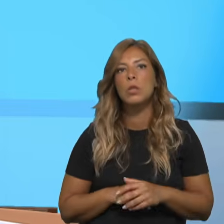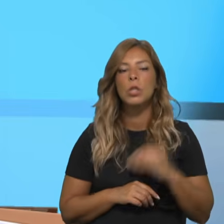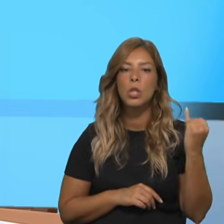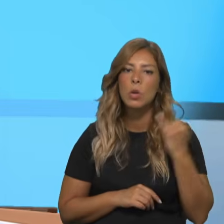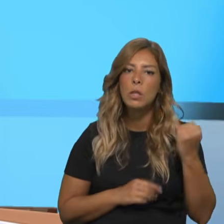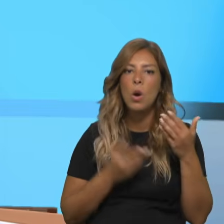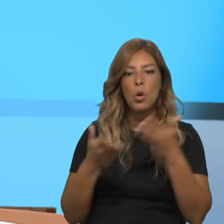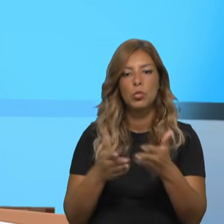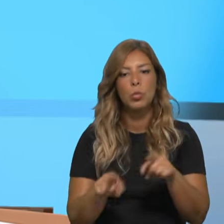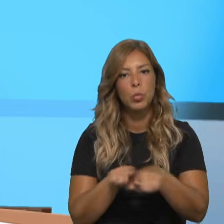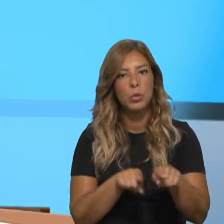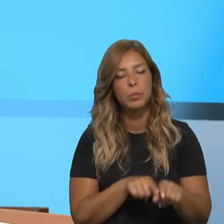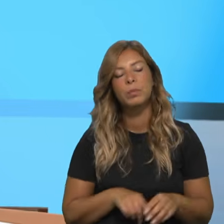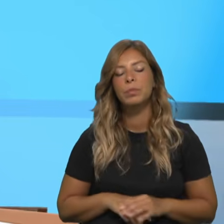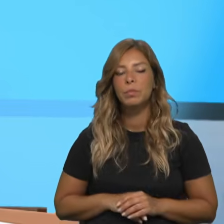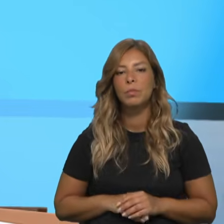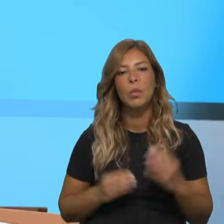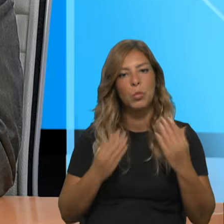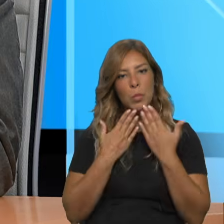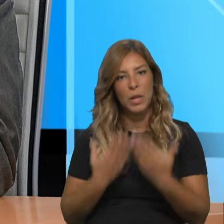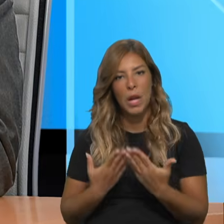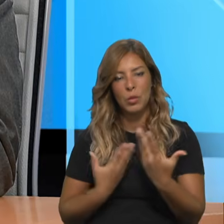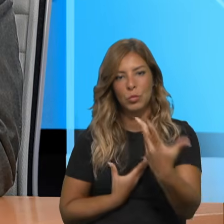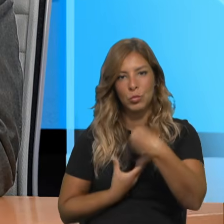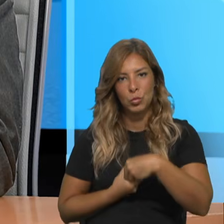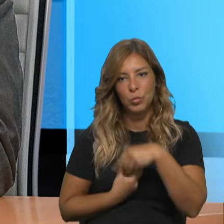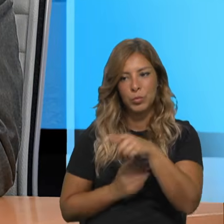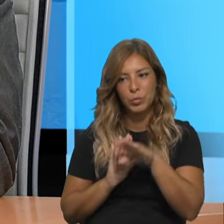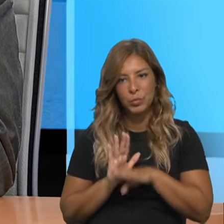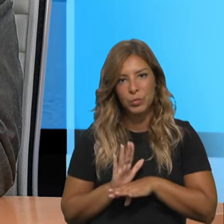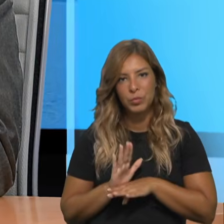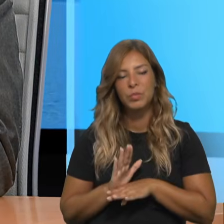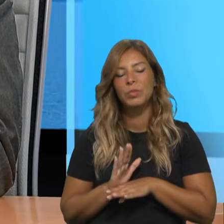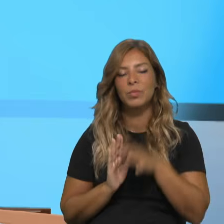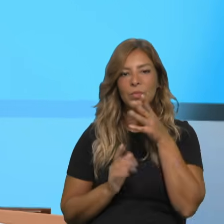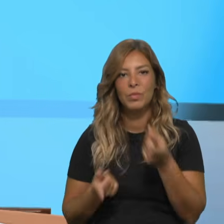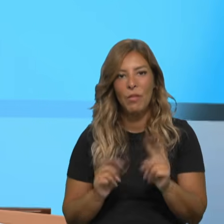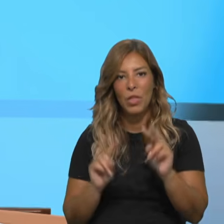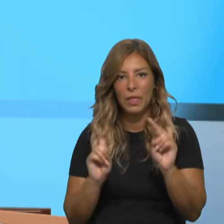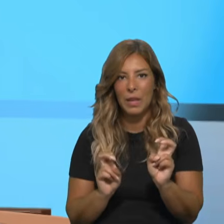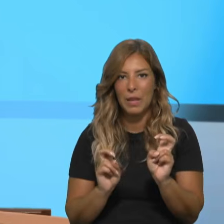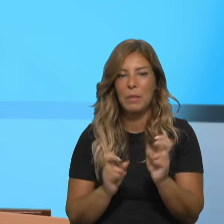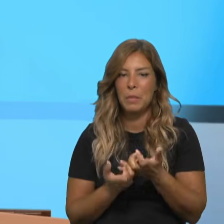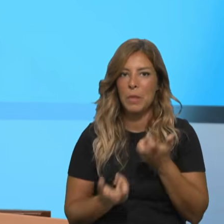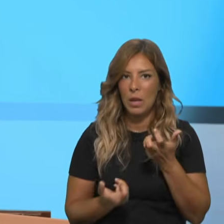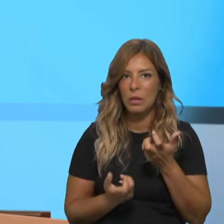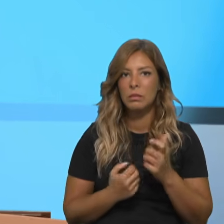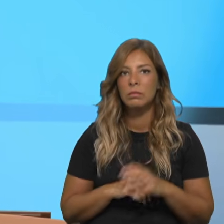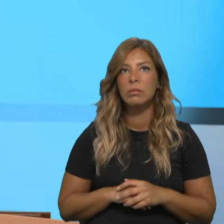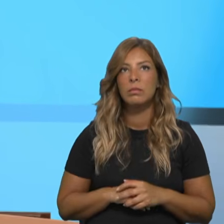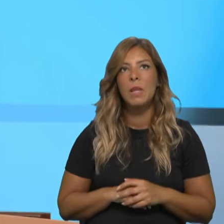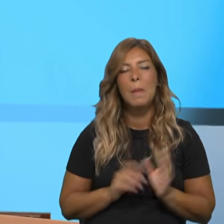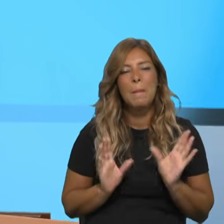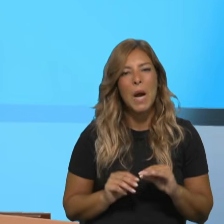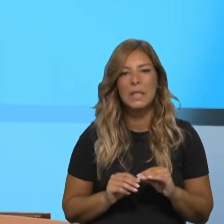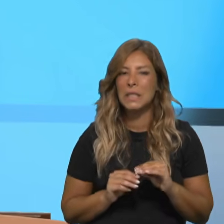instituições políticas. Agradeço, Dr. Pedro Vaz Pardo, por ter estado aqui no programa Eclésia a retomar este assunto para que, de facto, não caia no